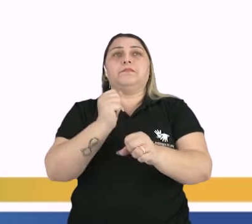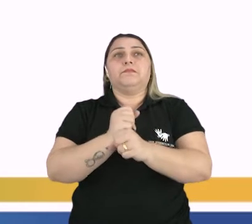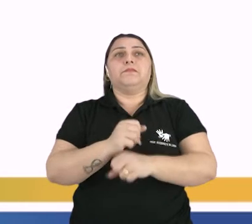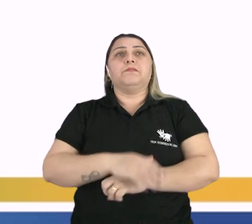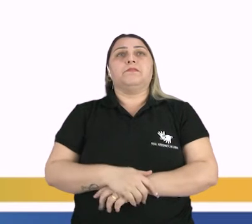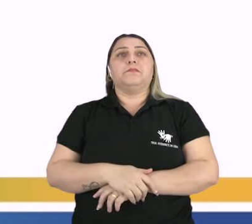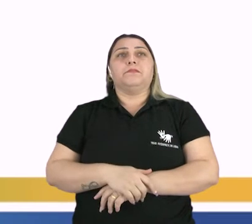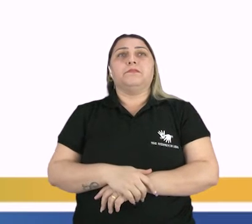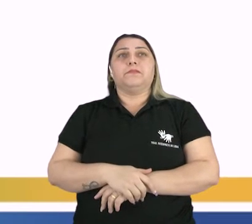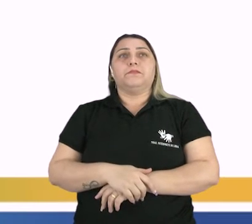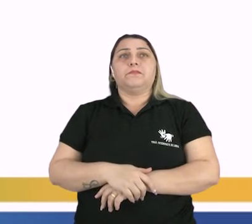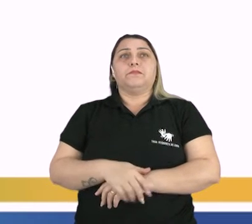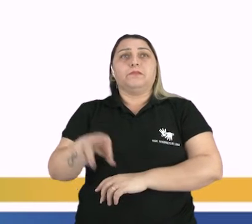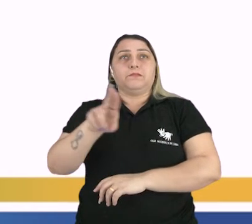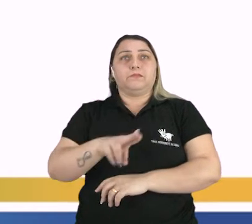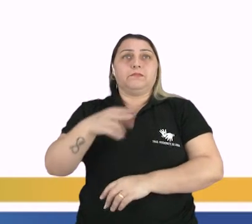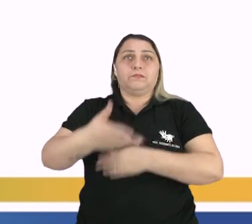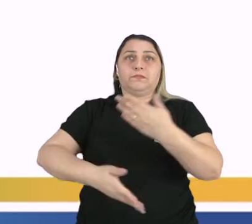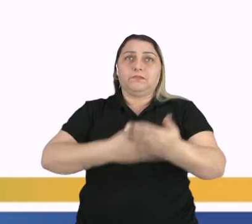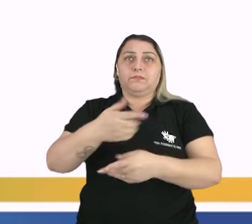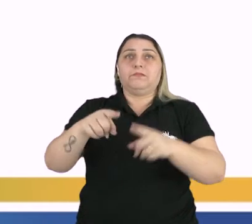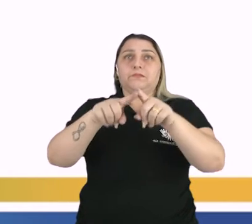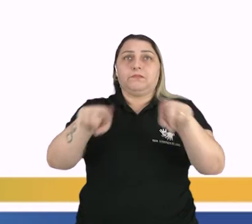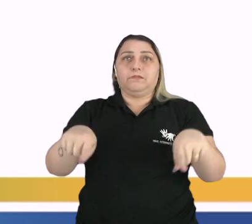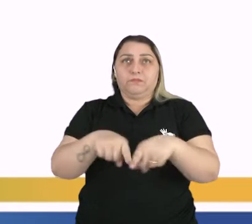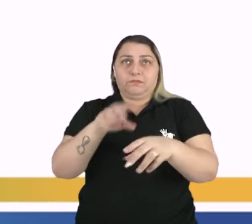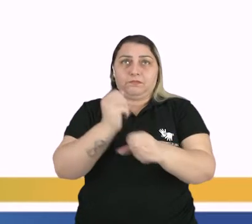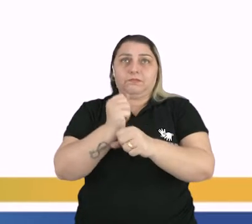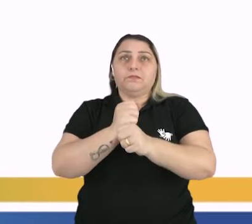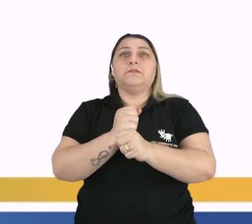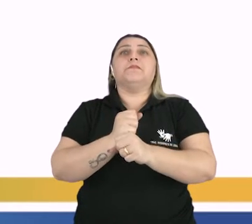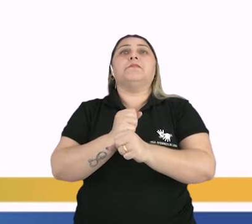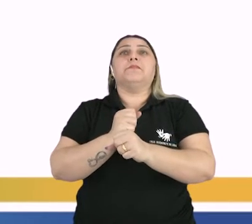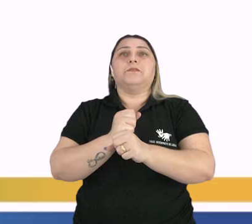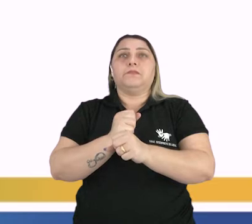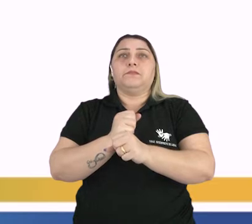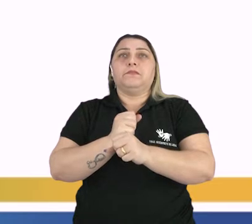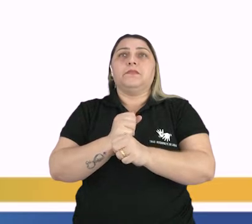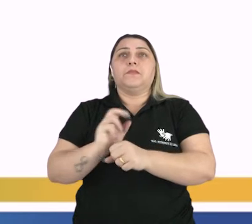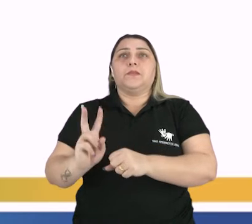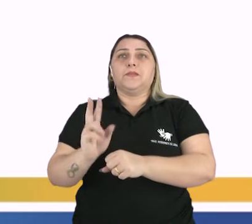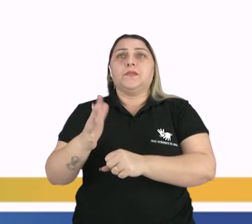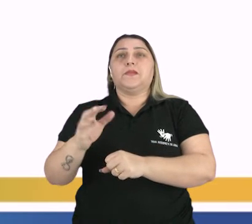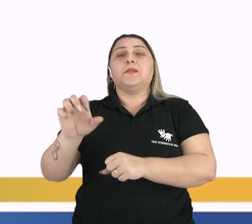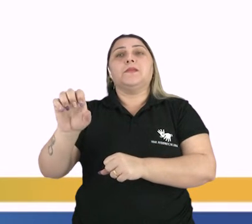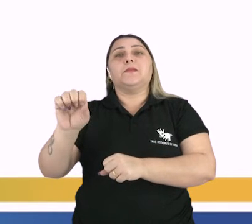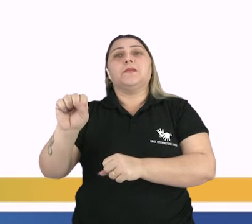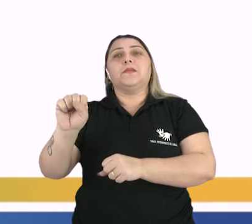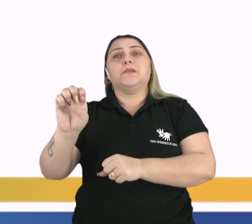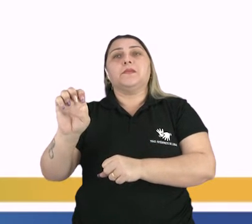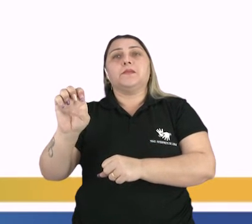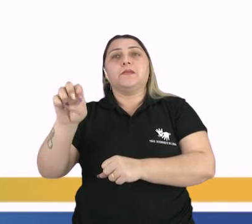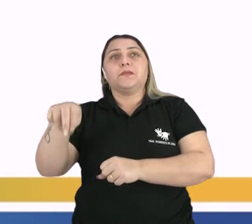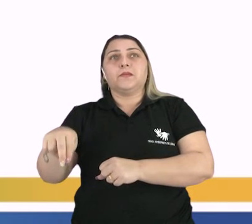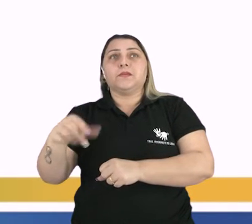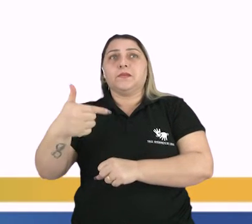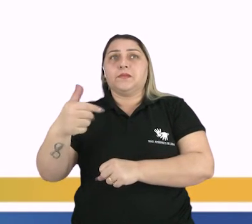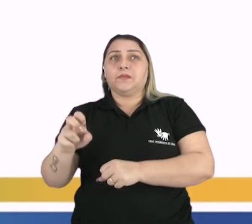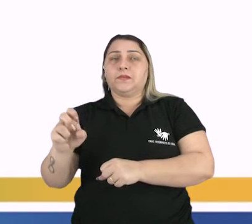Então tem um exercício aí, né, utilizando a relação da trigonometria, calcule o valor aproximado do seno de 25